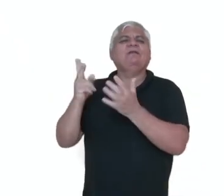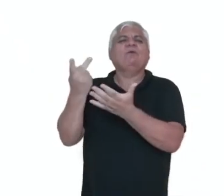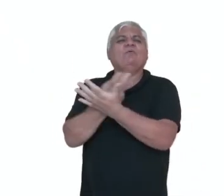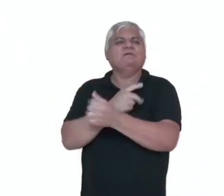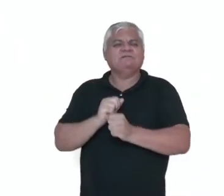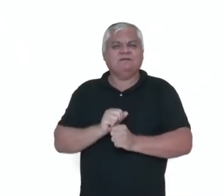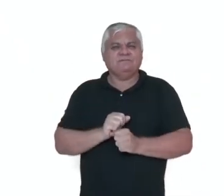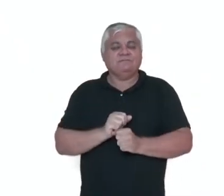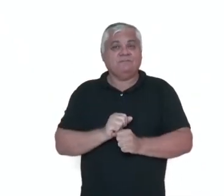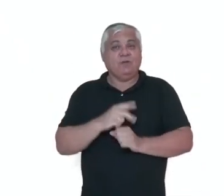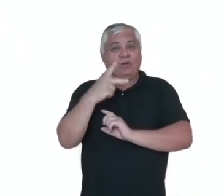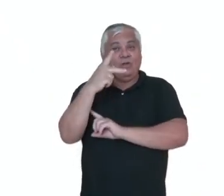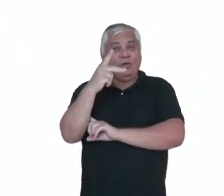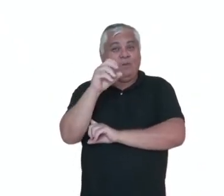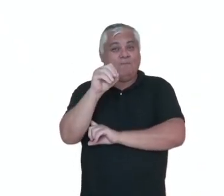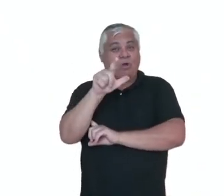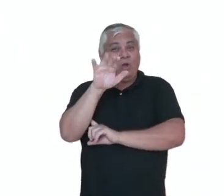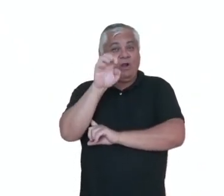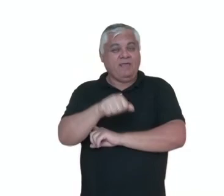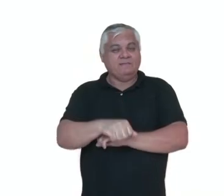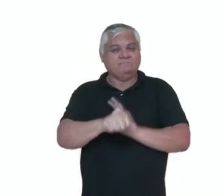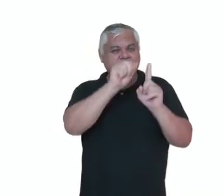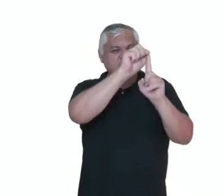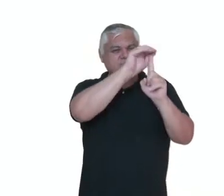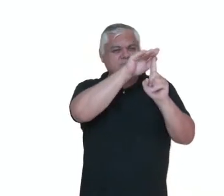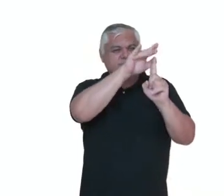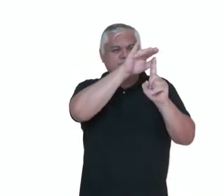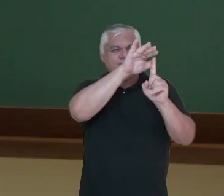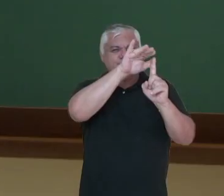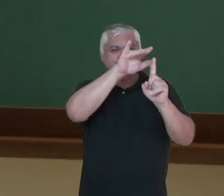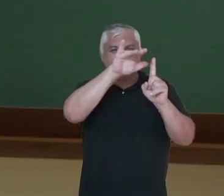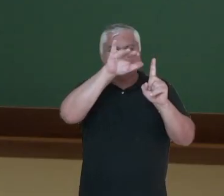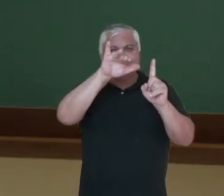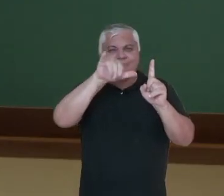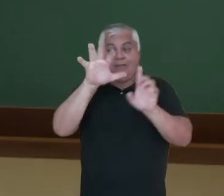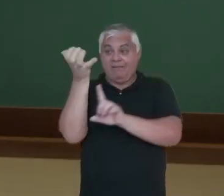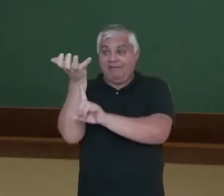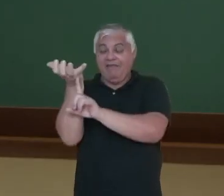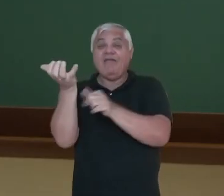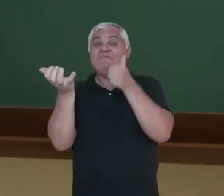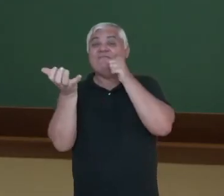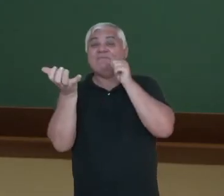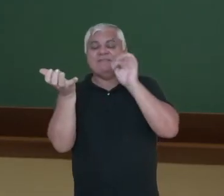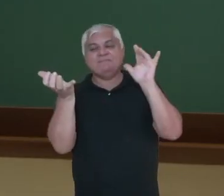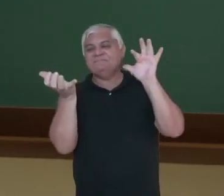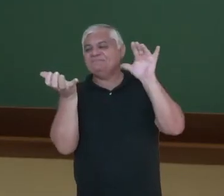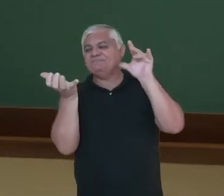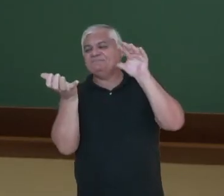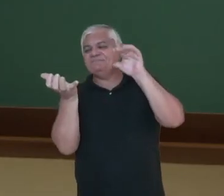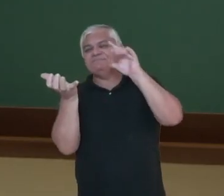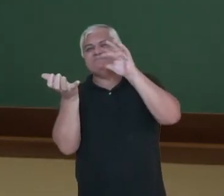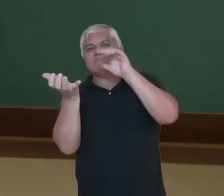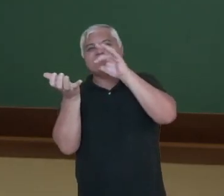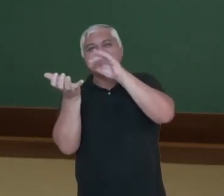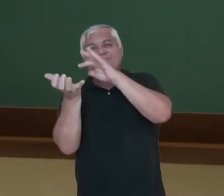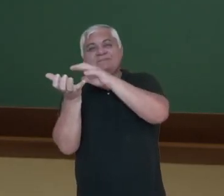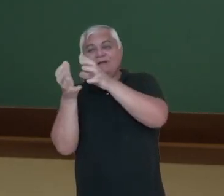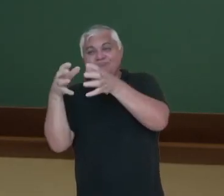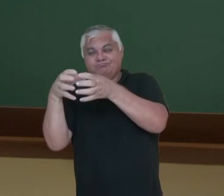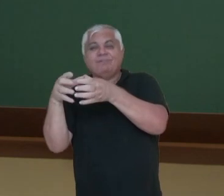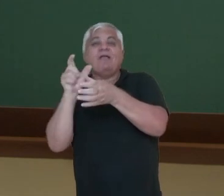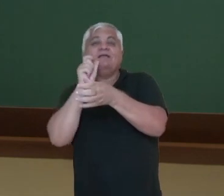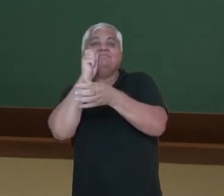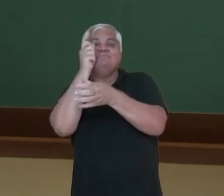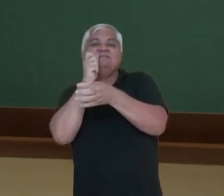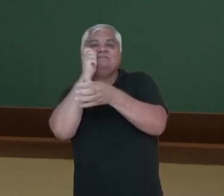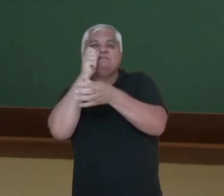de pólen, ele entra na escama da parte feminina da planta, né? Lá da pinha, no caso do pinhão, né? Do